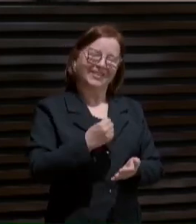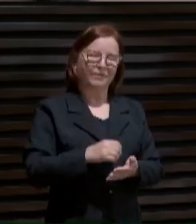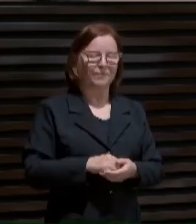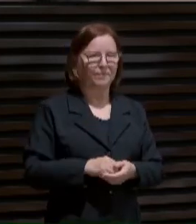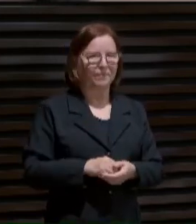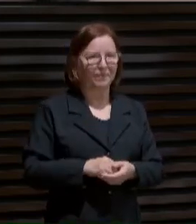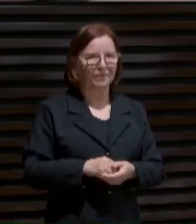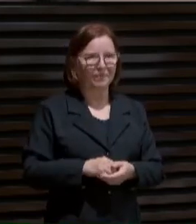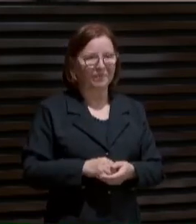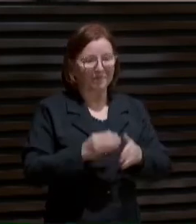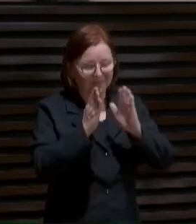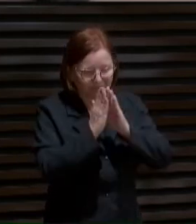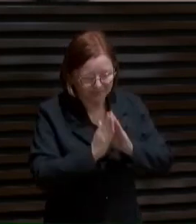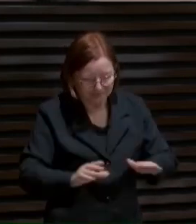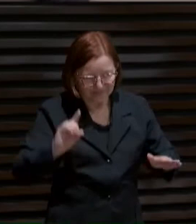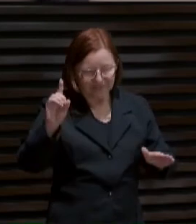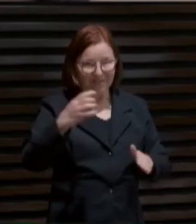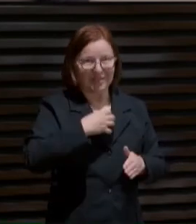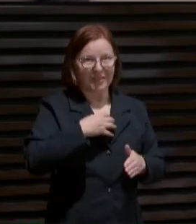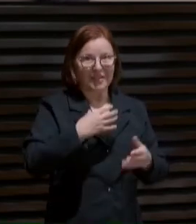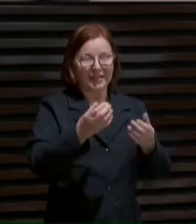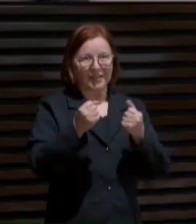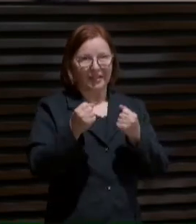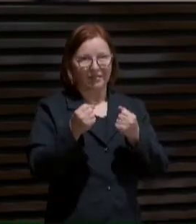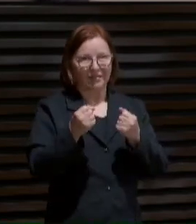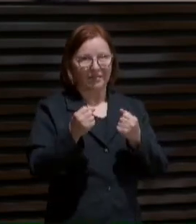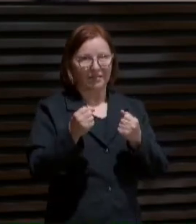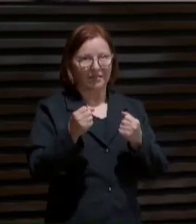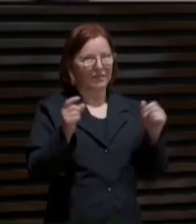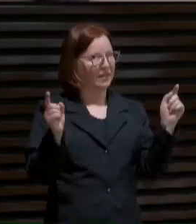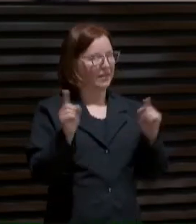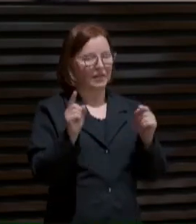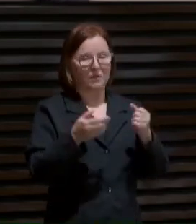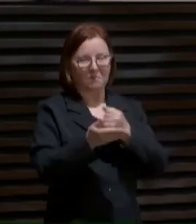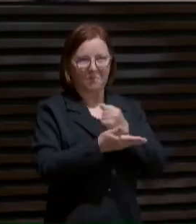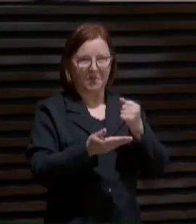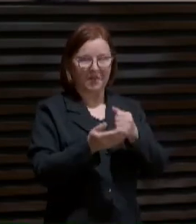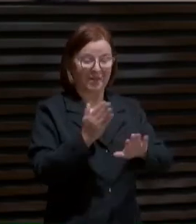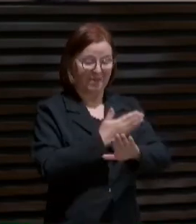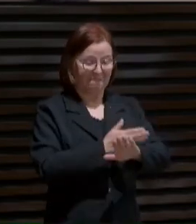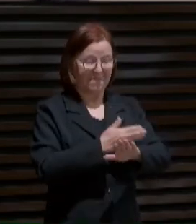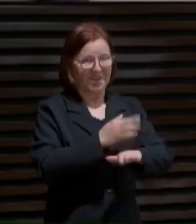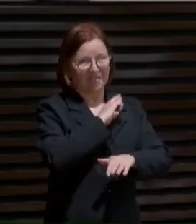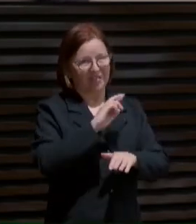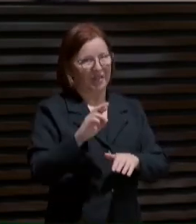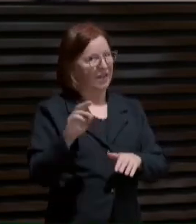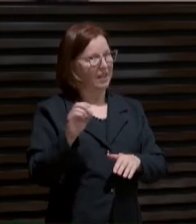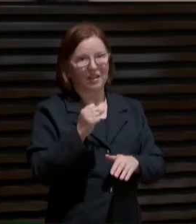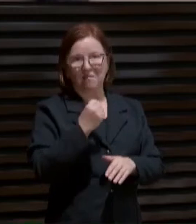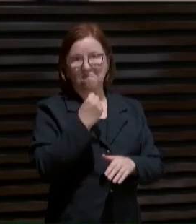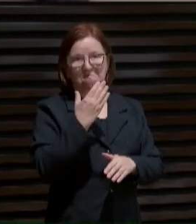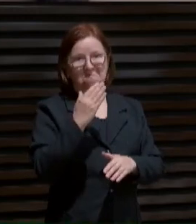e de modo aceitável não está baseado em padrões e práticas religiosas nem em boas ações